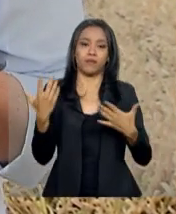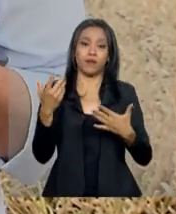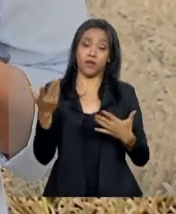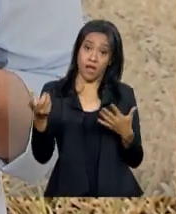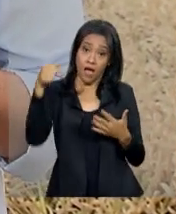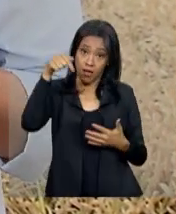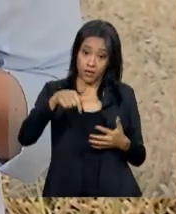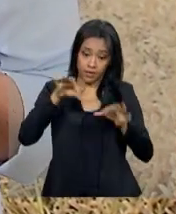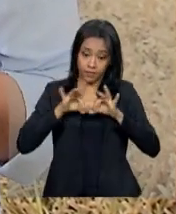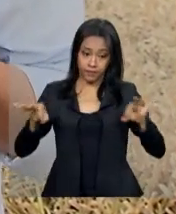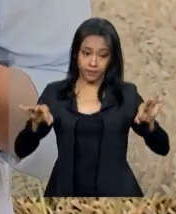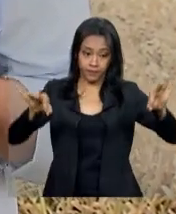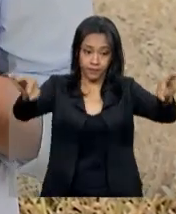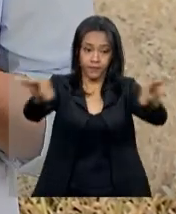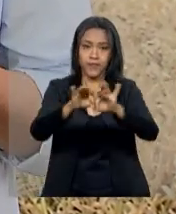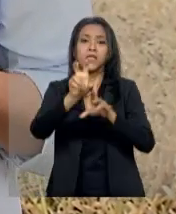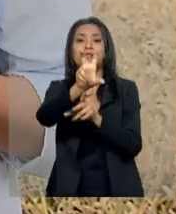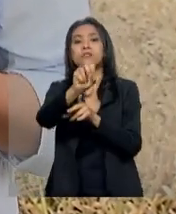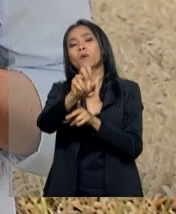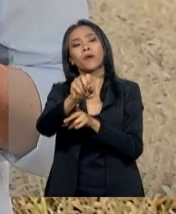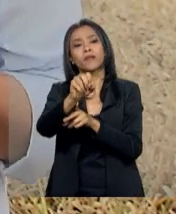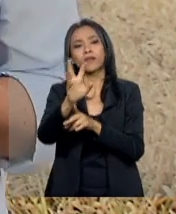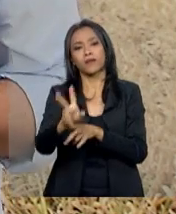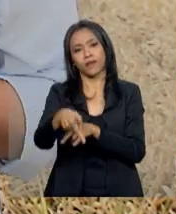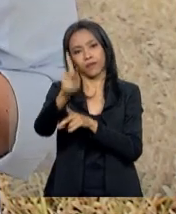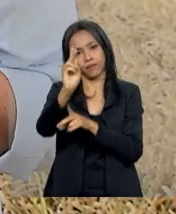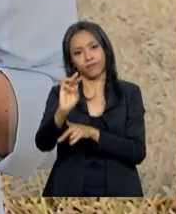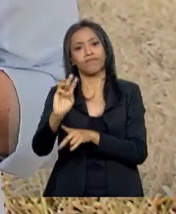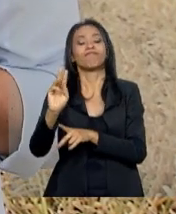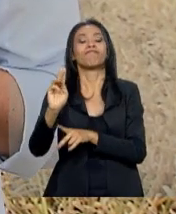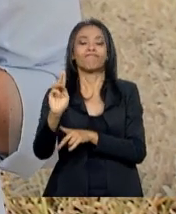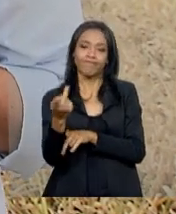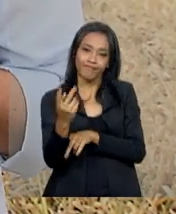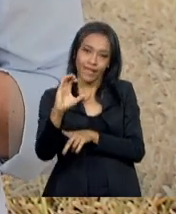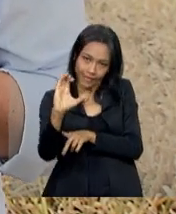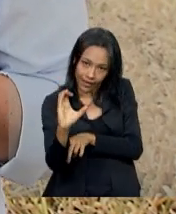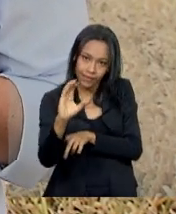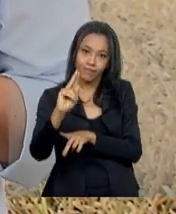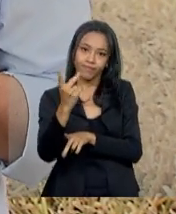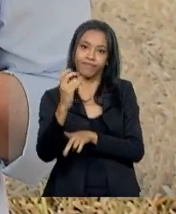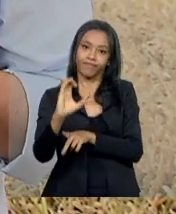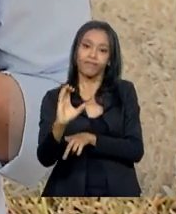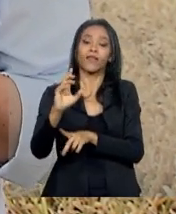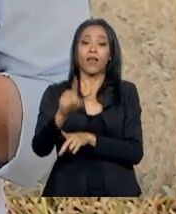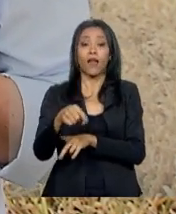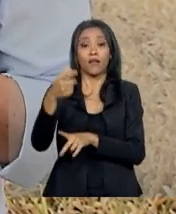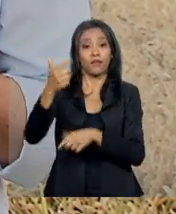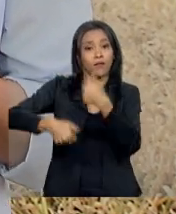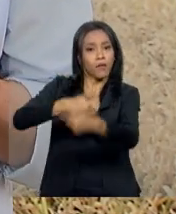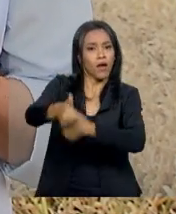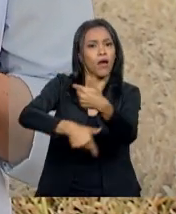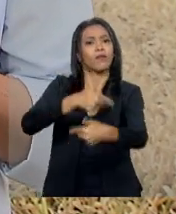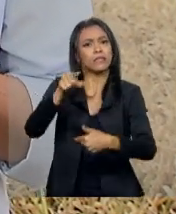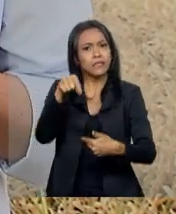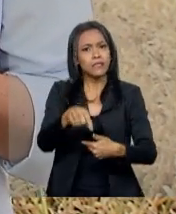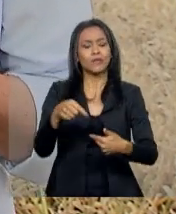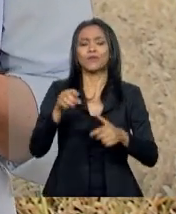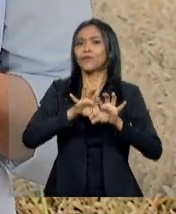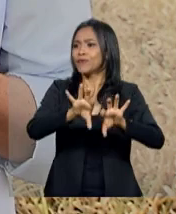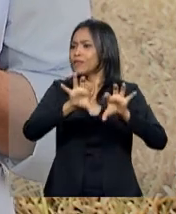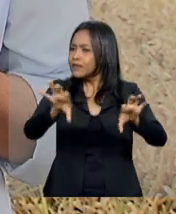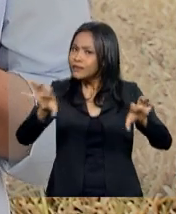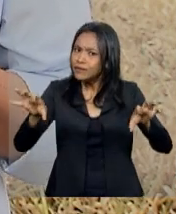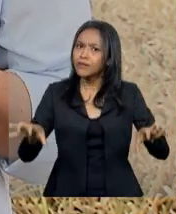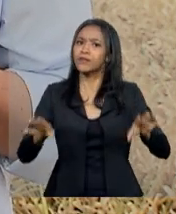são 50 hectares de vegetação nativa que está sendo recompostos ações como essa têm impactos locais mas